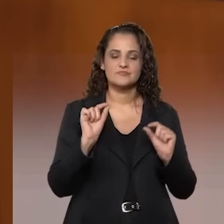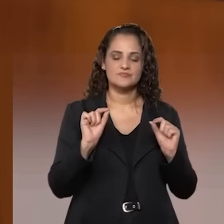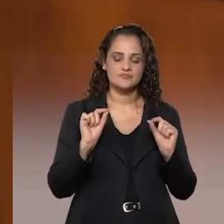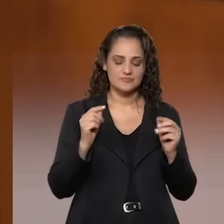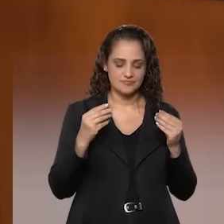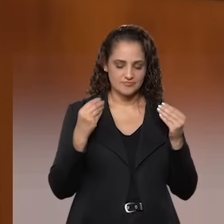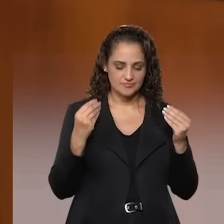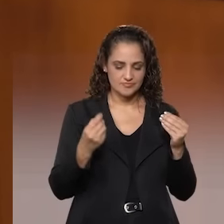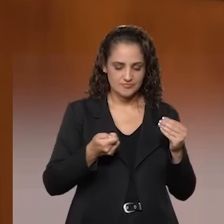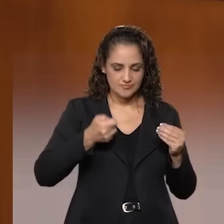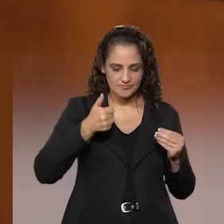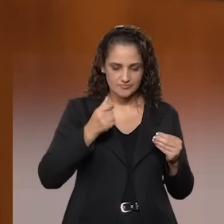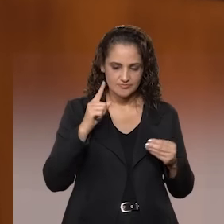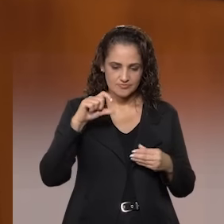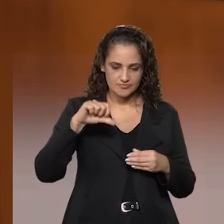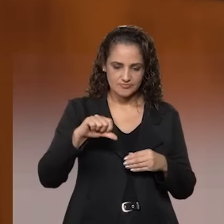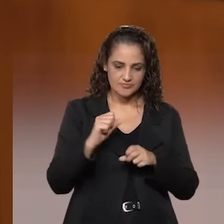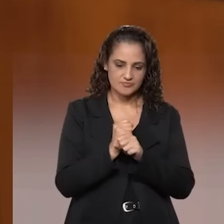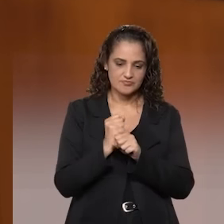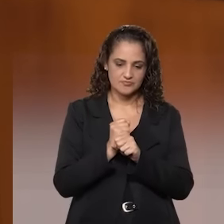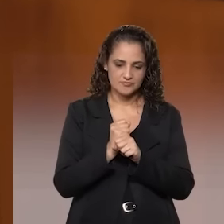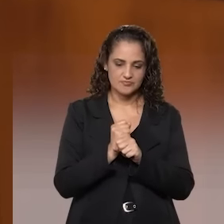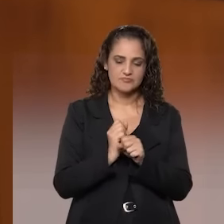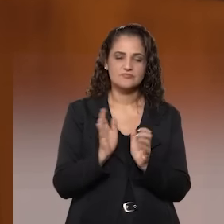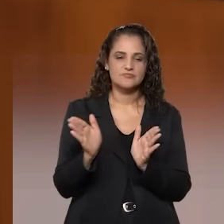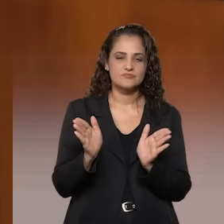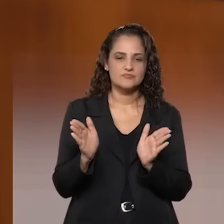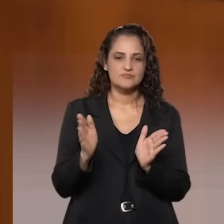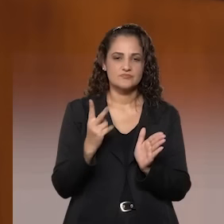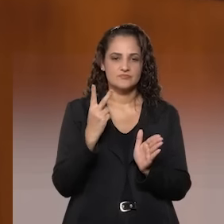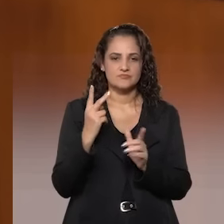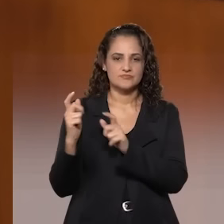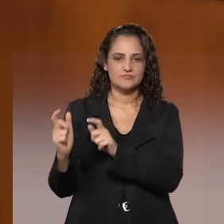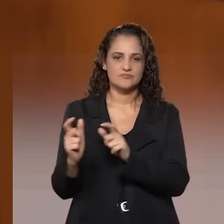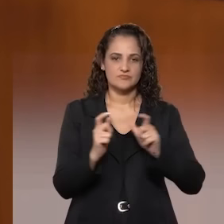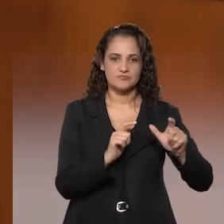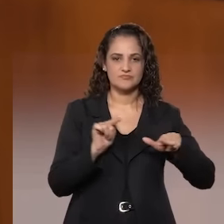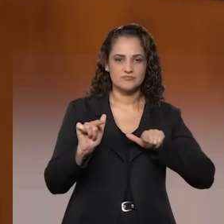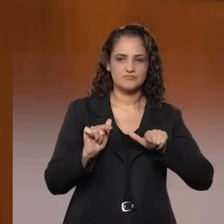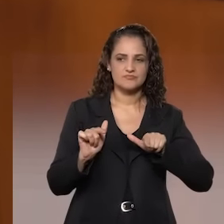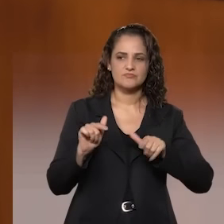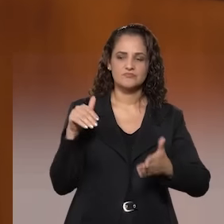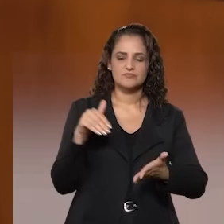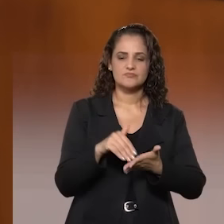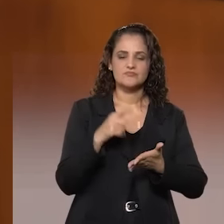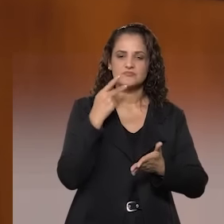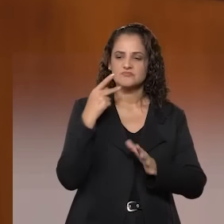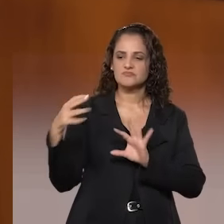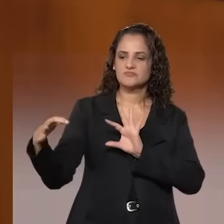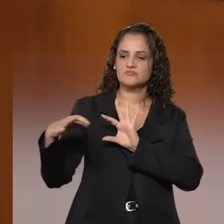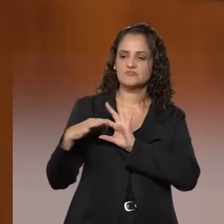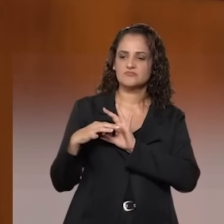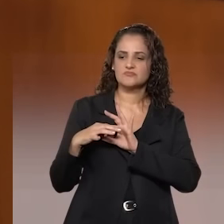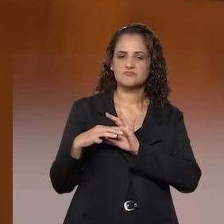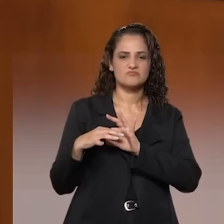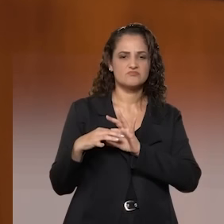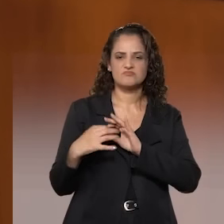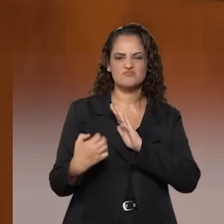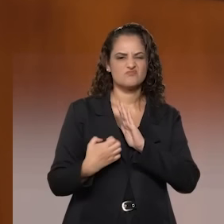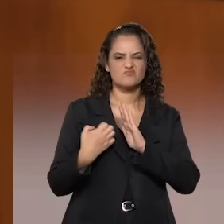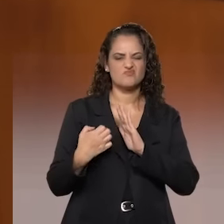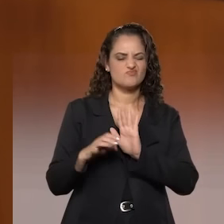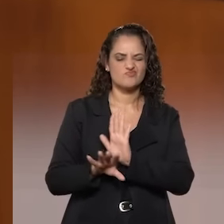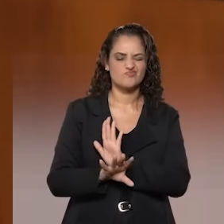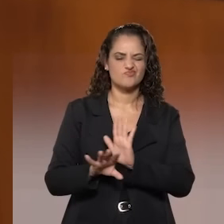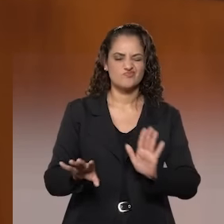não vou mais trabalhar vinculado à empresa eu vou por conta própria ser uma empreendedora daí eu eu constituí